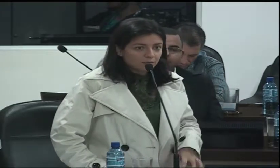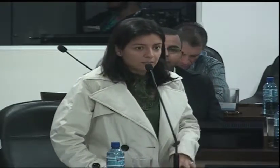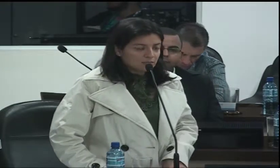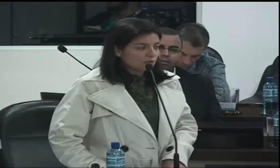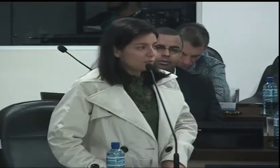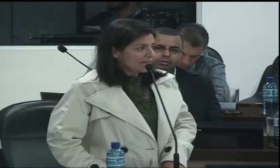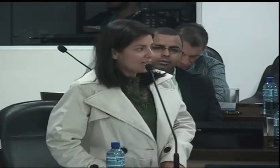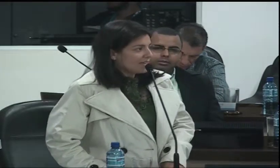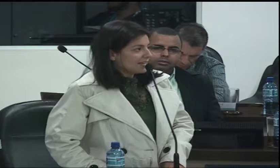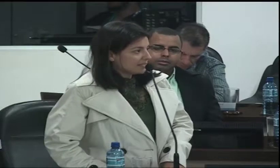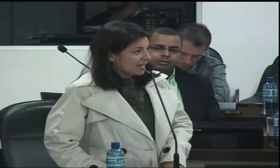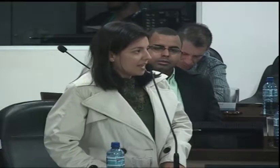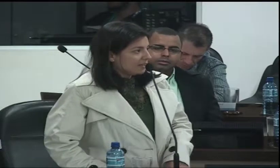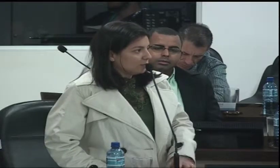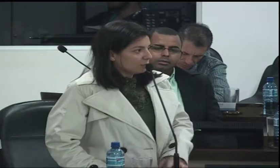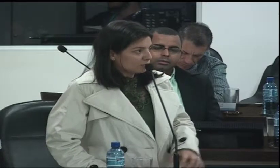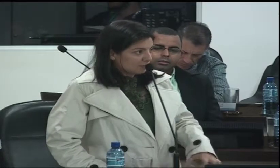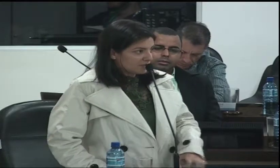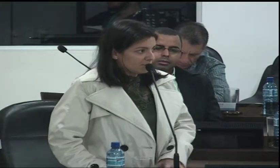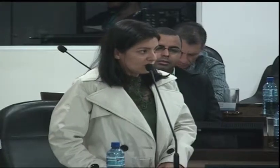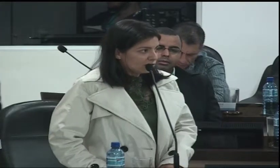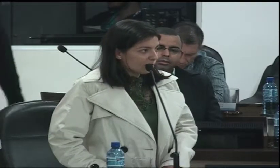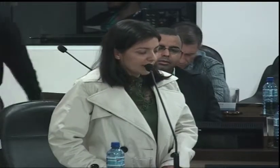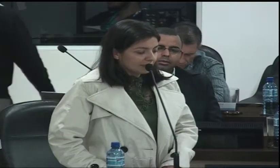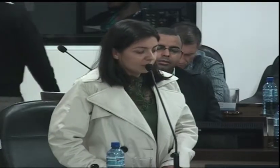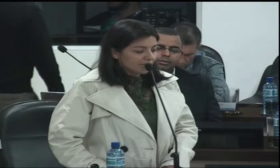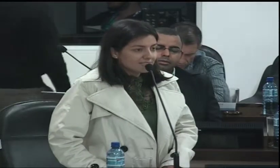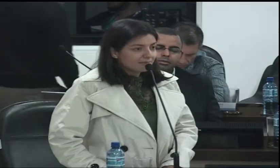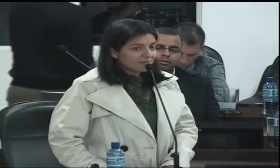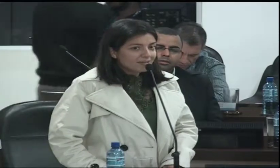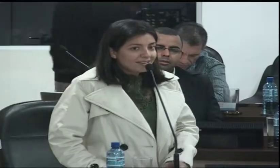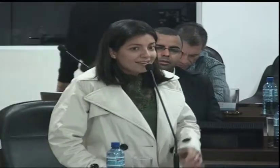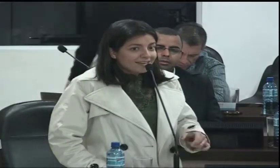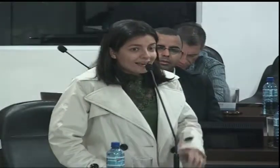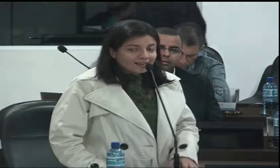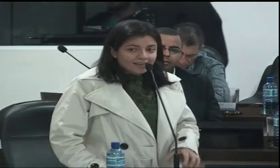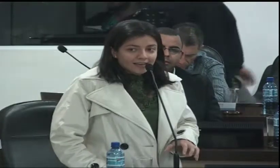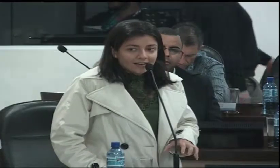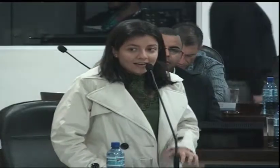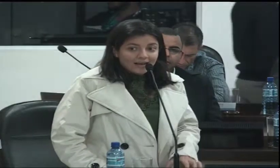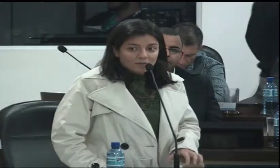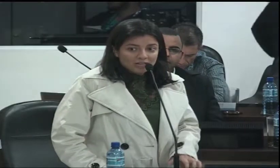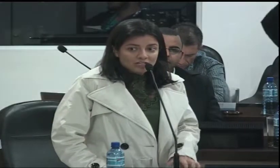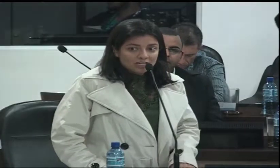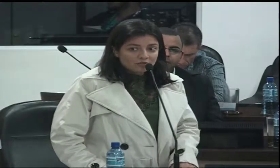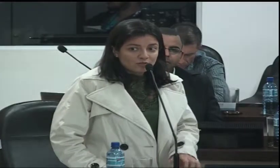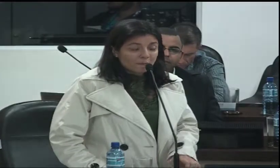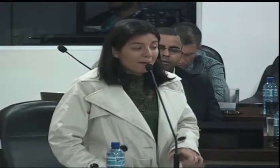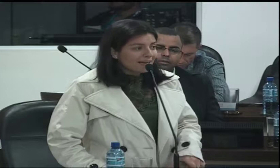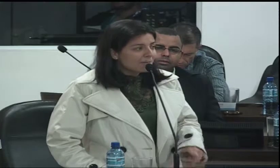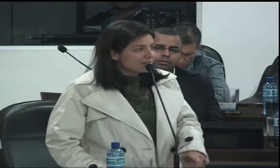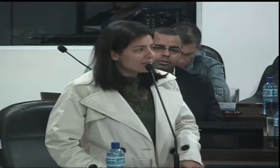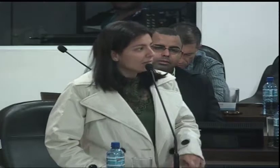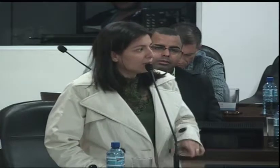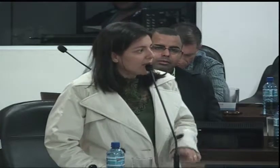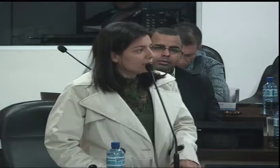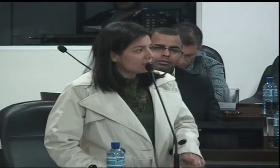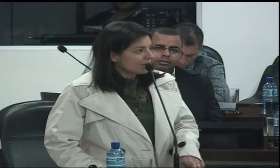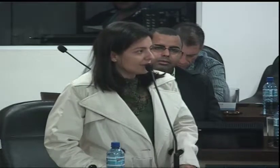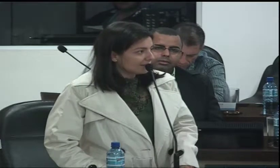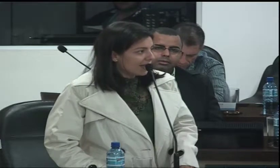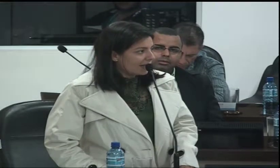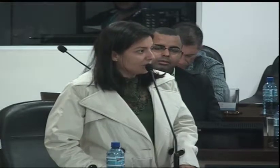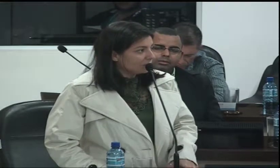essas alterações do ISS-QN, do Imposto sobre Serviço de Qualquer Natureza. E aqui cabe o registro de parabenizar o